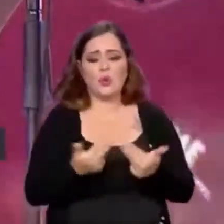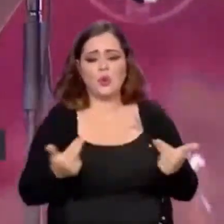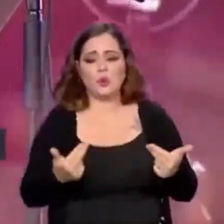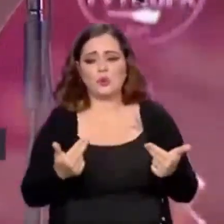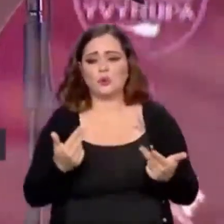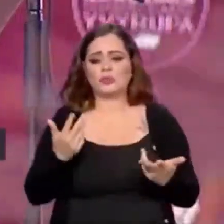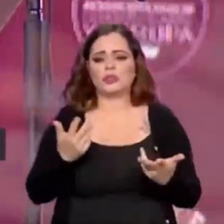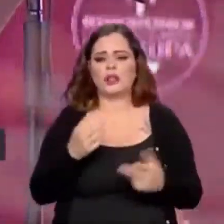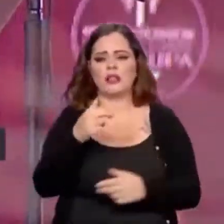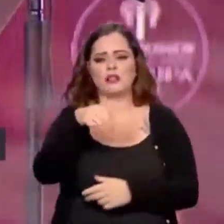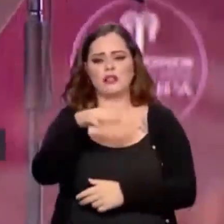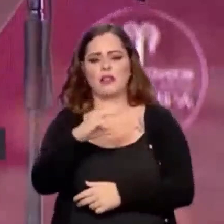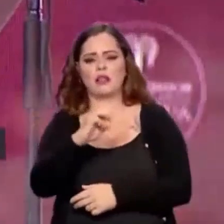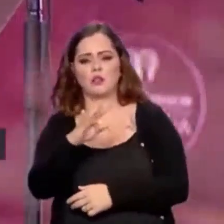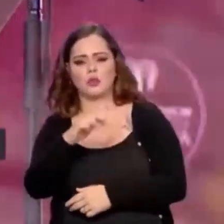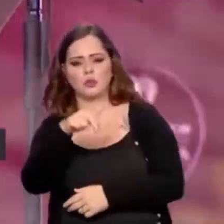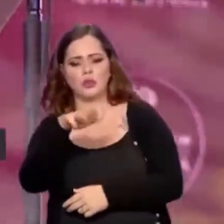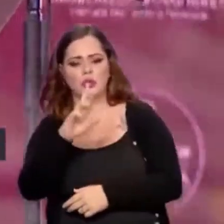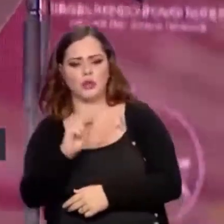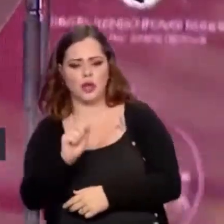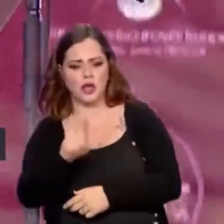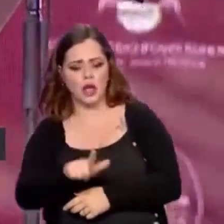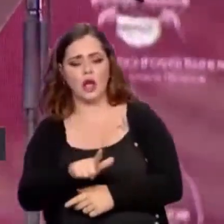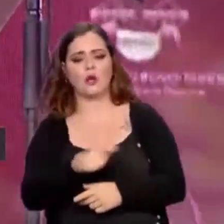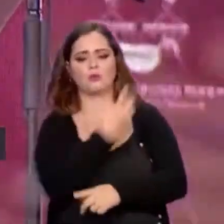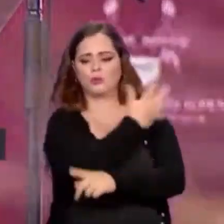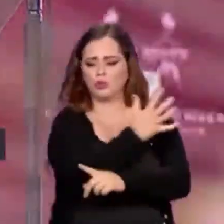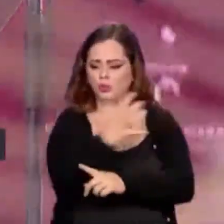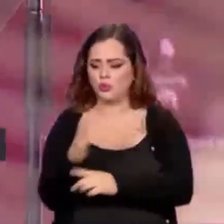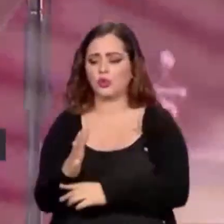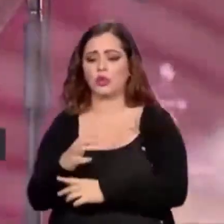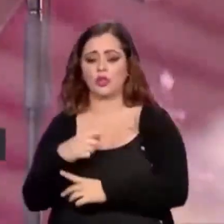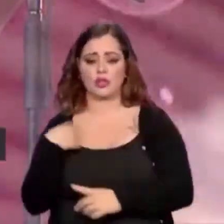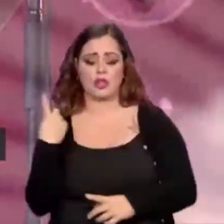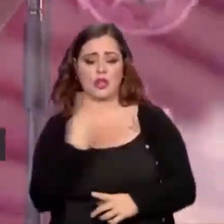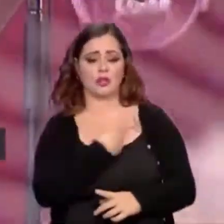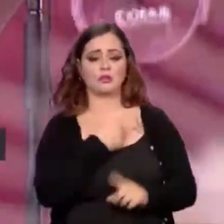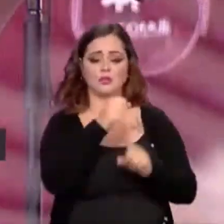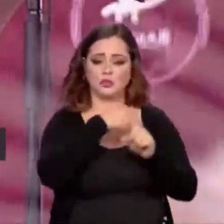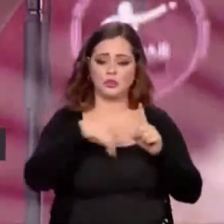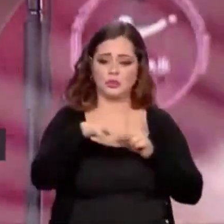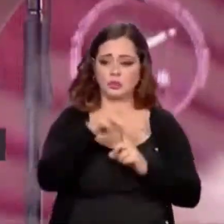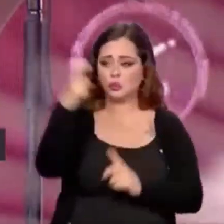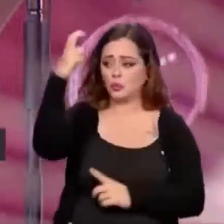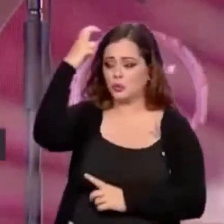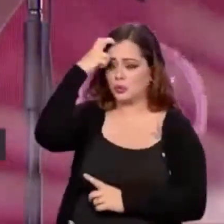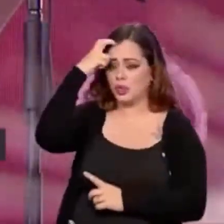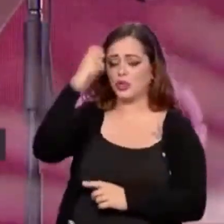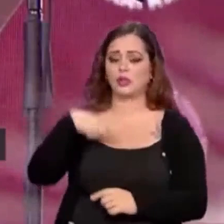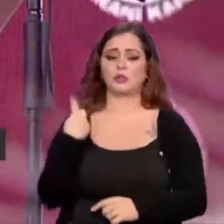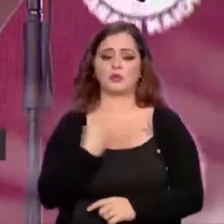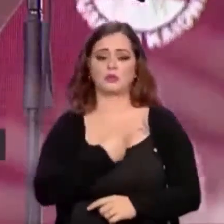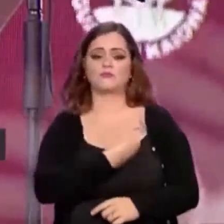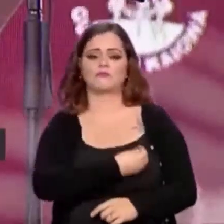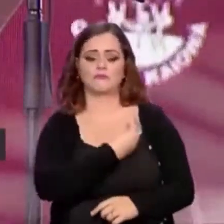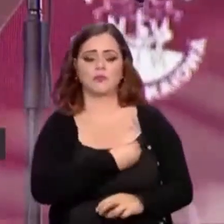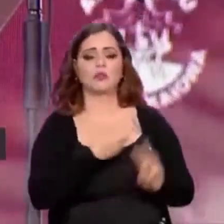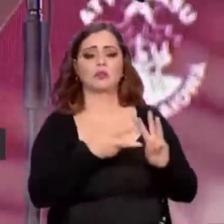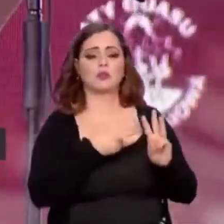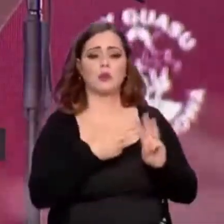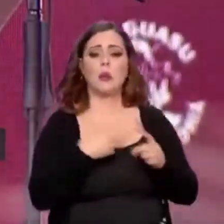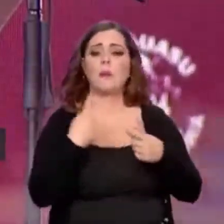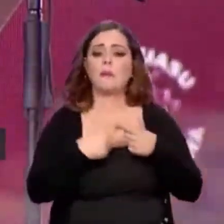e na defesa da nossa diversidade sociocultural e das nossas vidas indígenas,